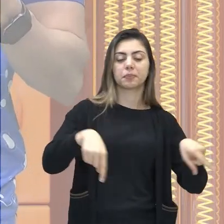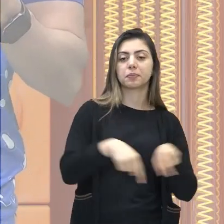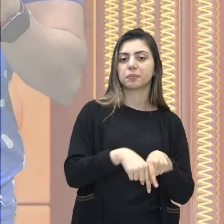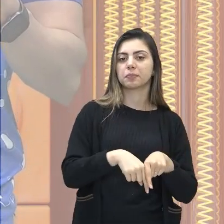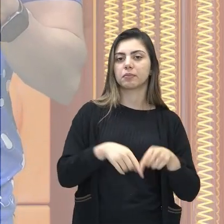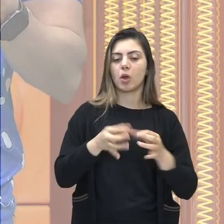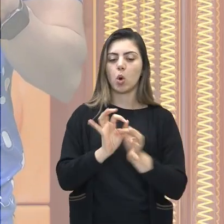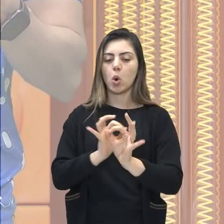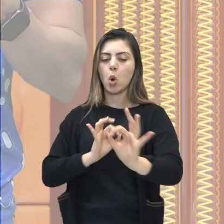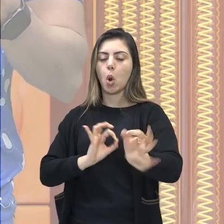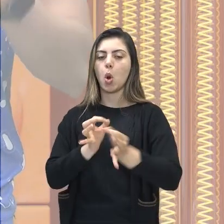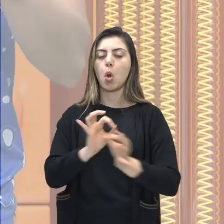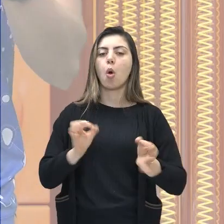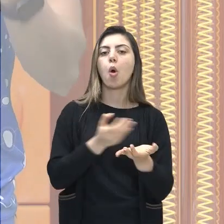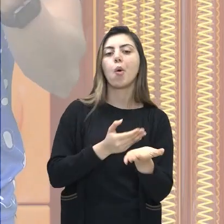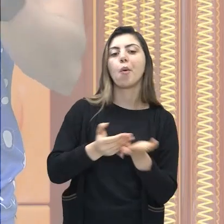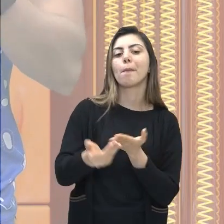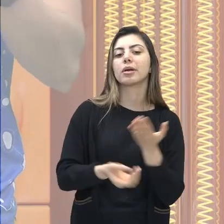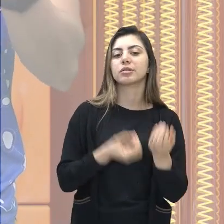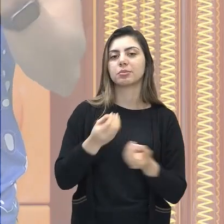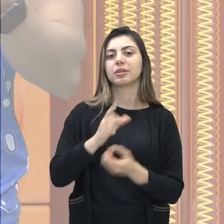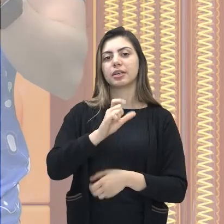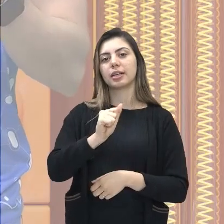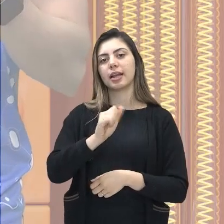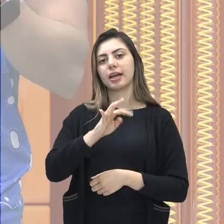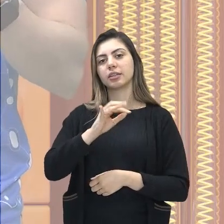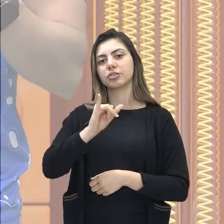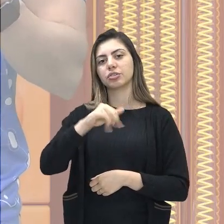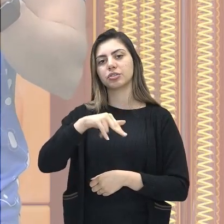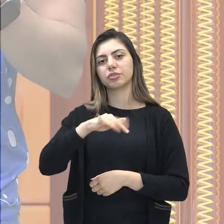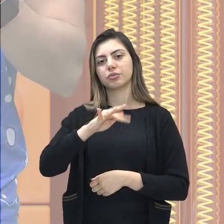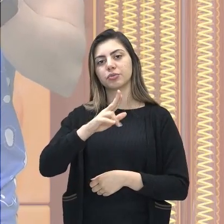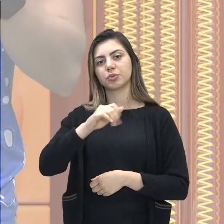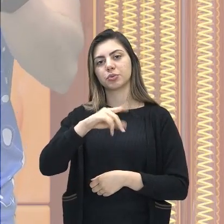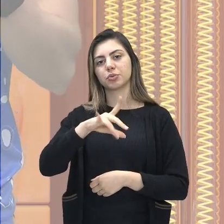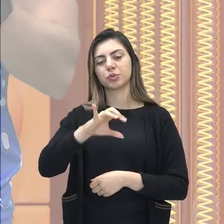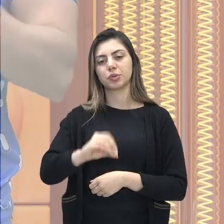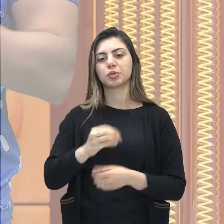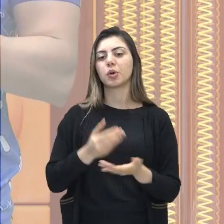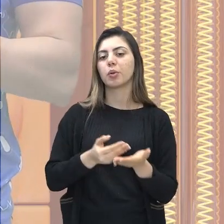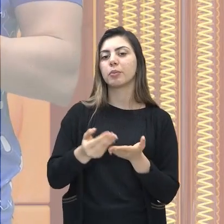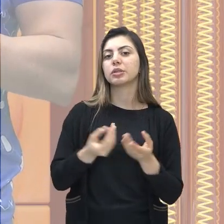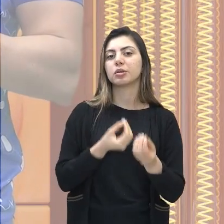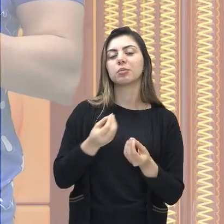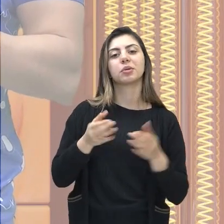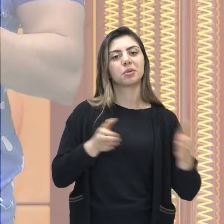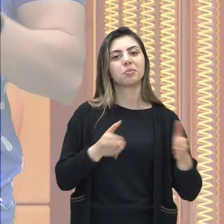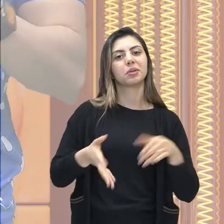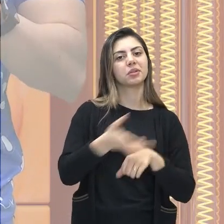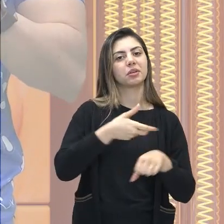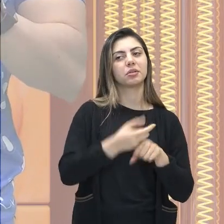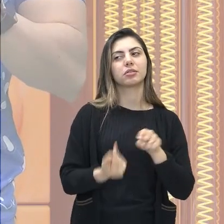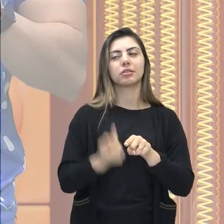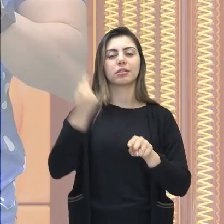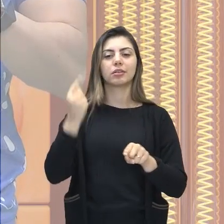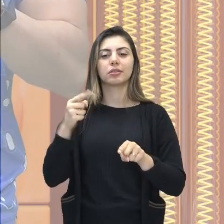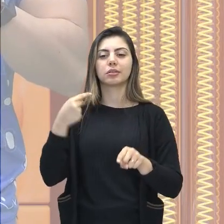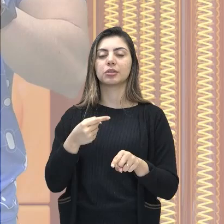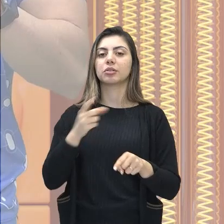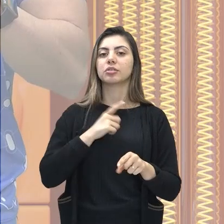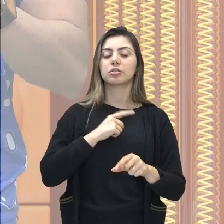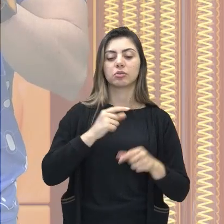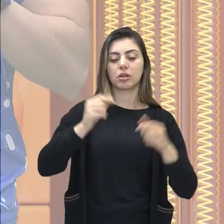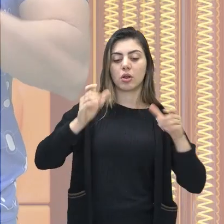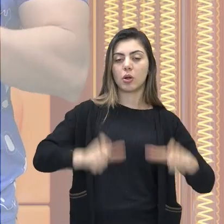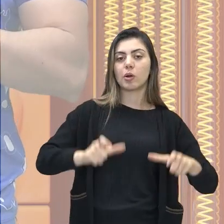elas surgiram, os latifúndios, né, como a gente chama hoje, eles surgiram lá no período colonial, quando a gente dividiu o território